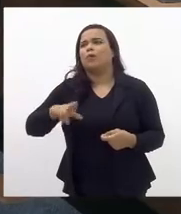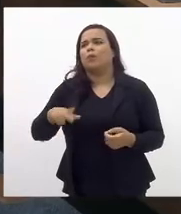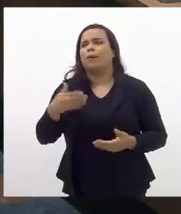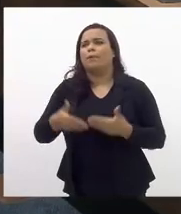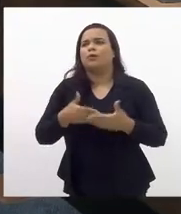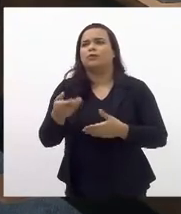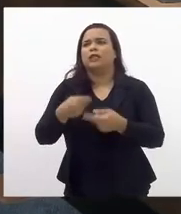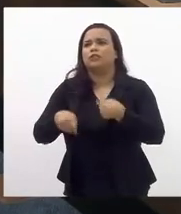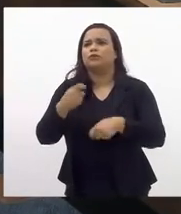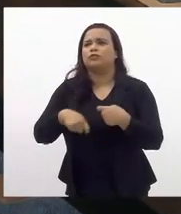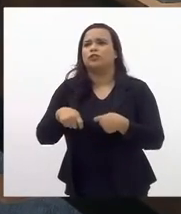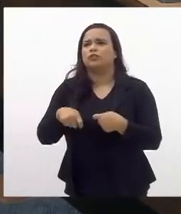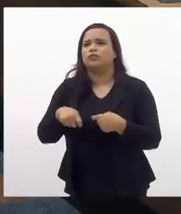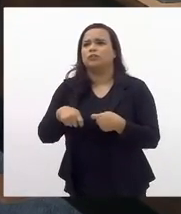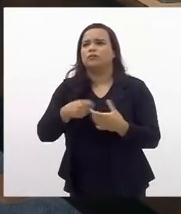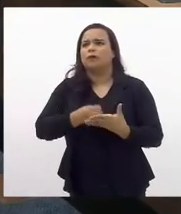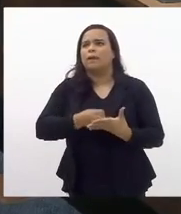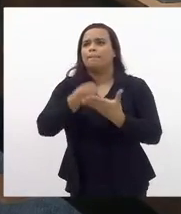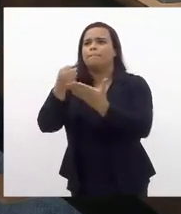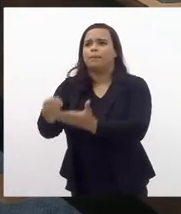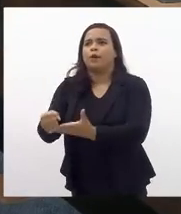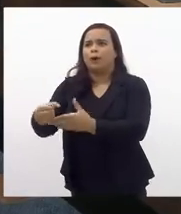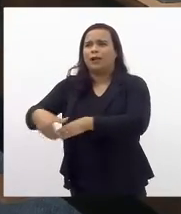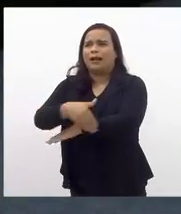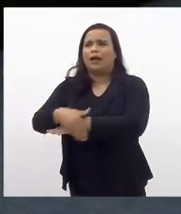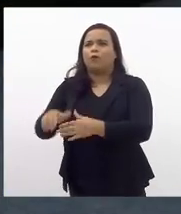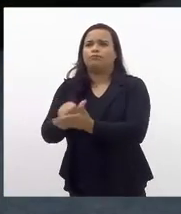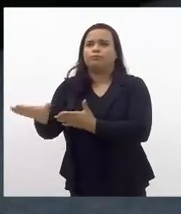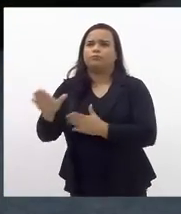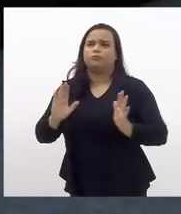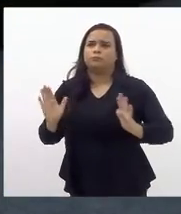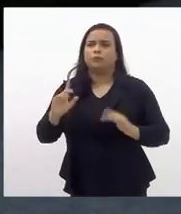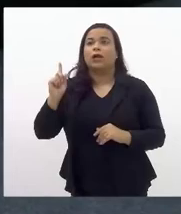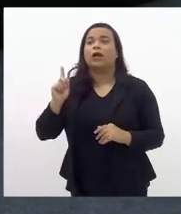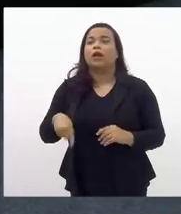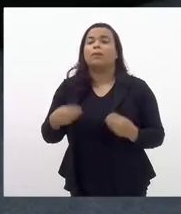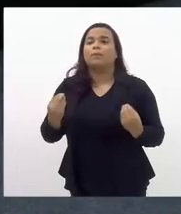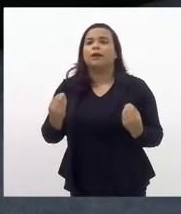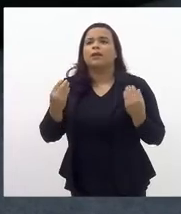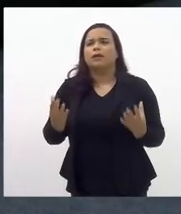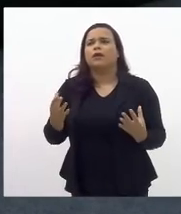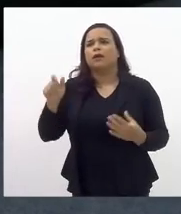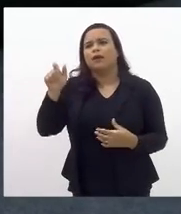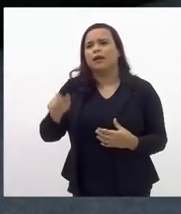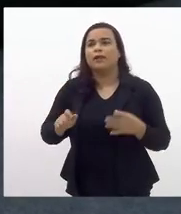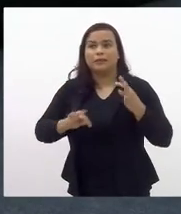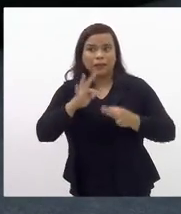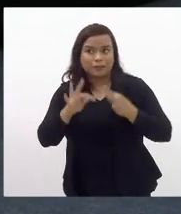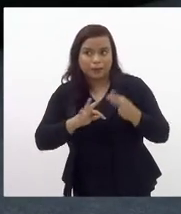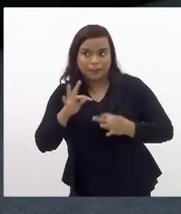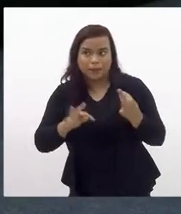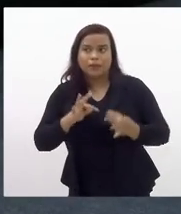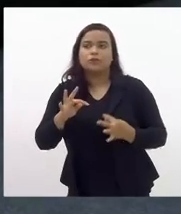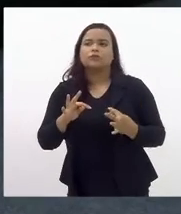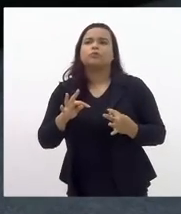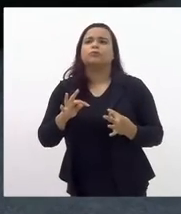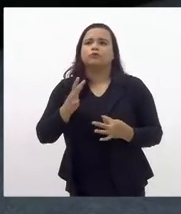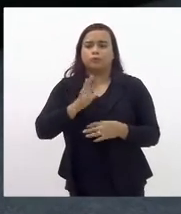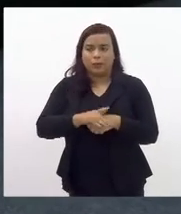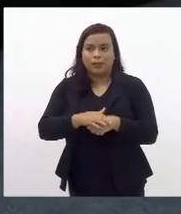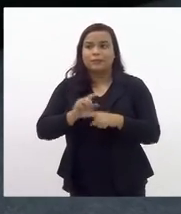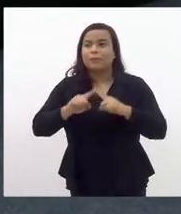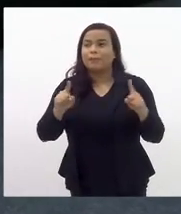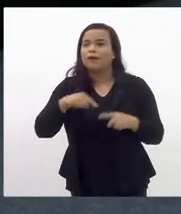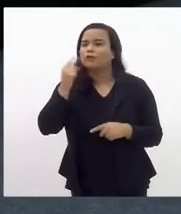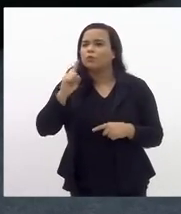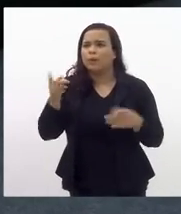pôr o policial na rua, não. É só o processo administrativo para quê? Para ele se tratar da doença dele, mas ele não conseguiu,